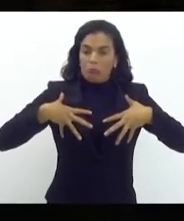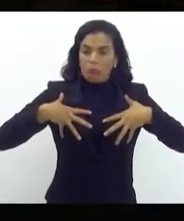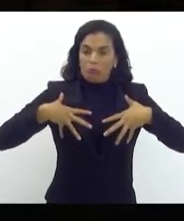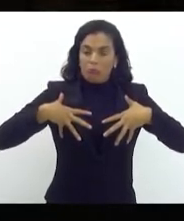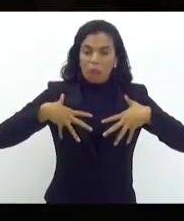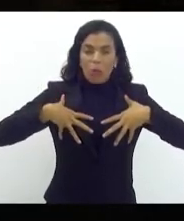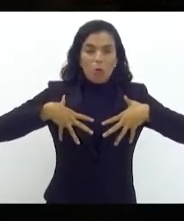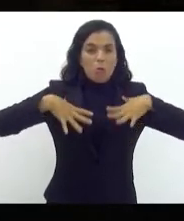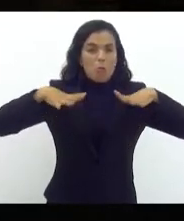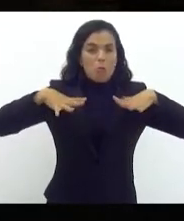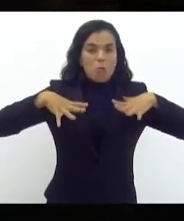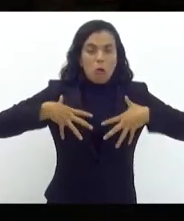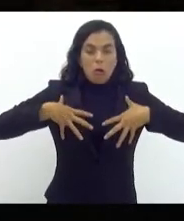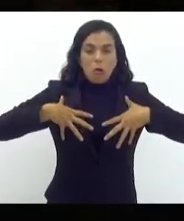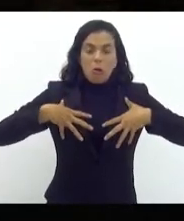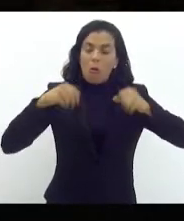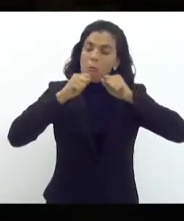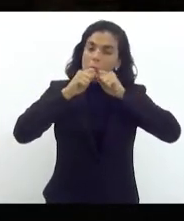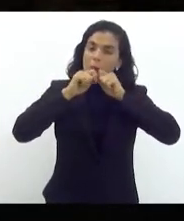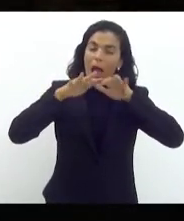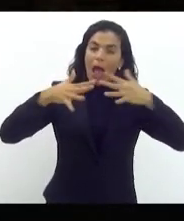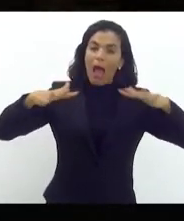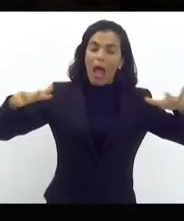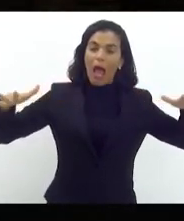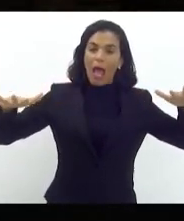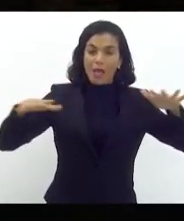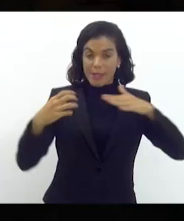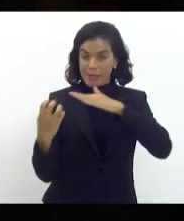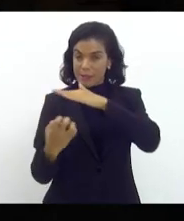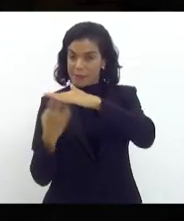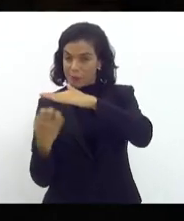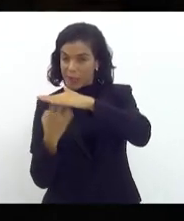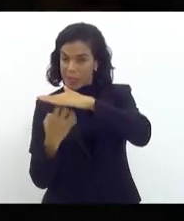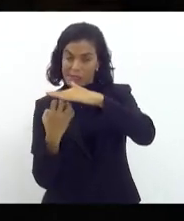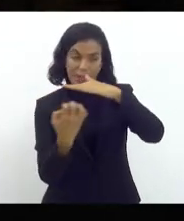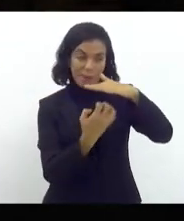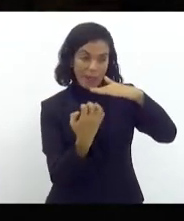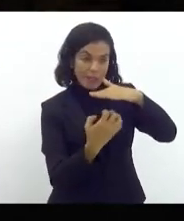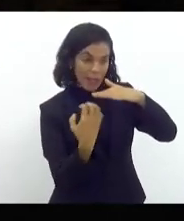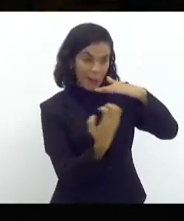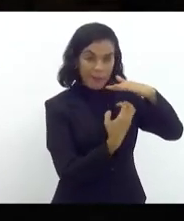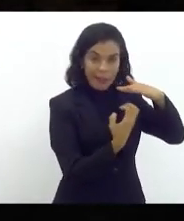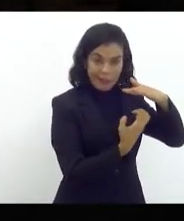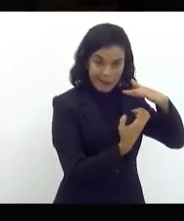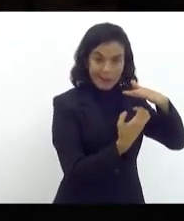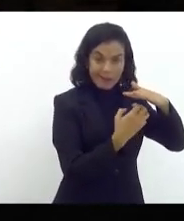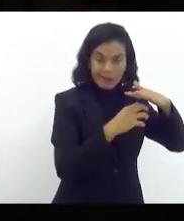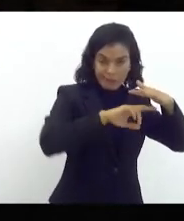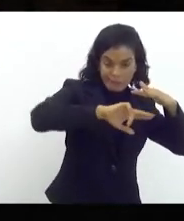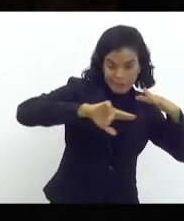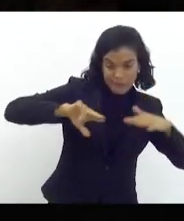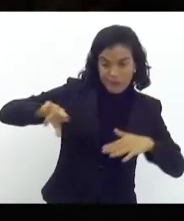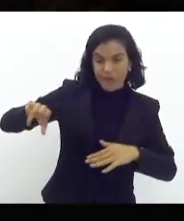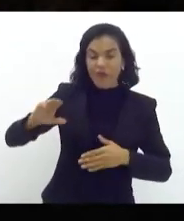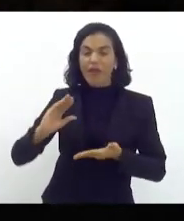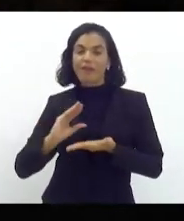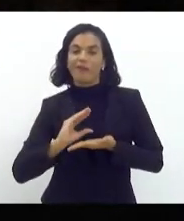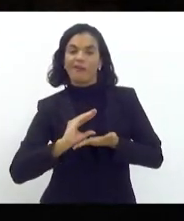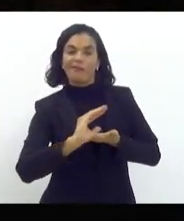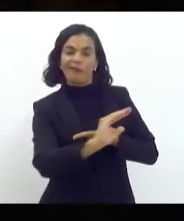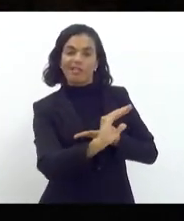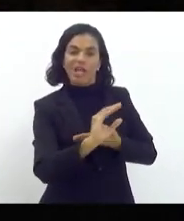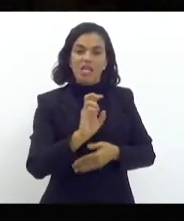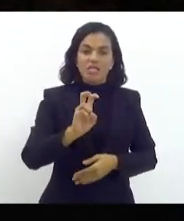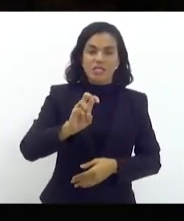se o fanar que determinadas empresas x y z vão investir